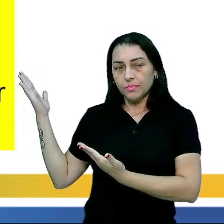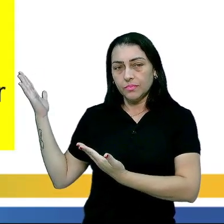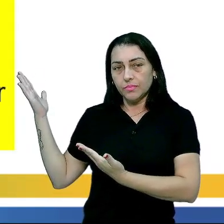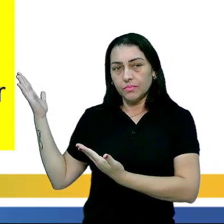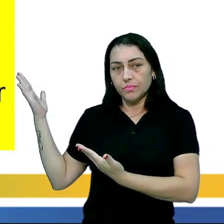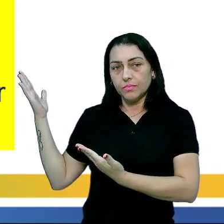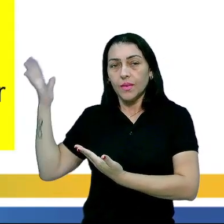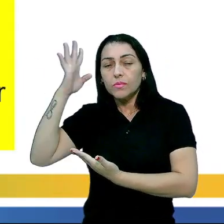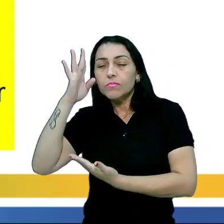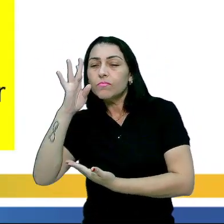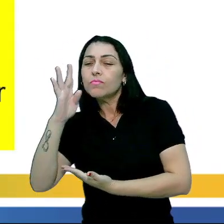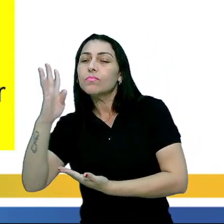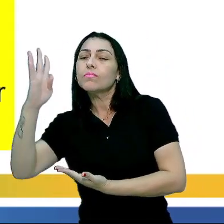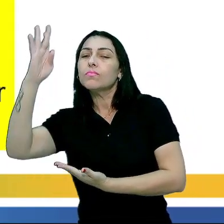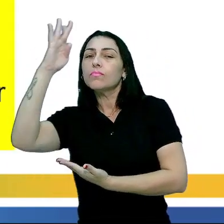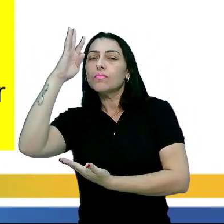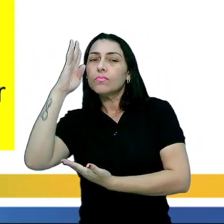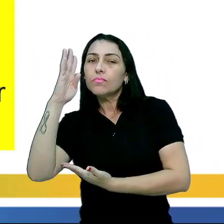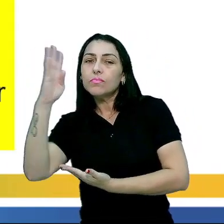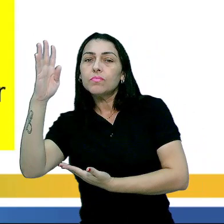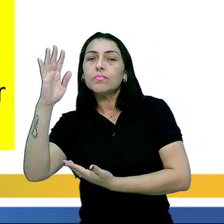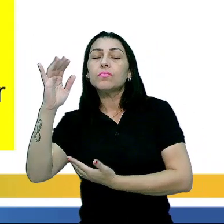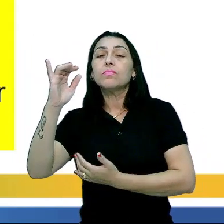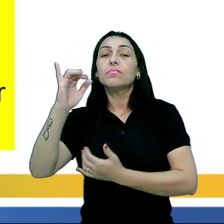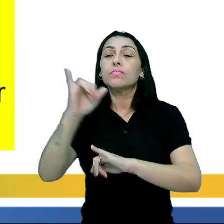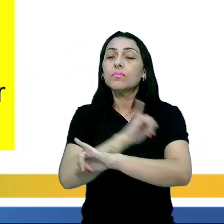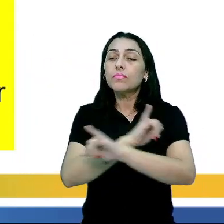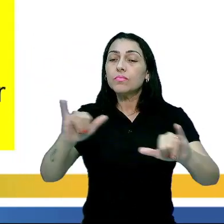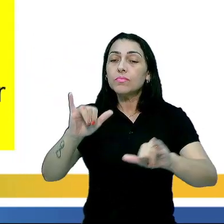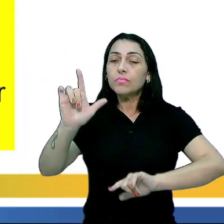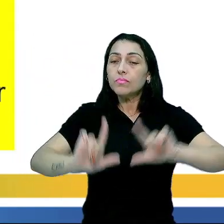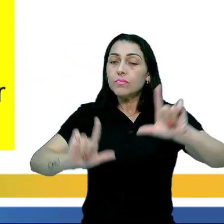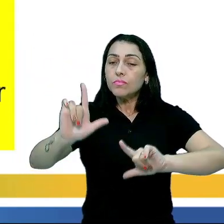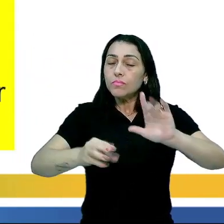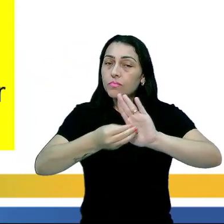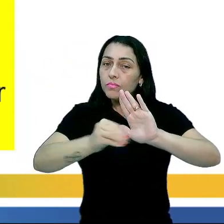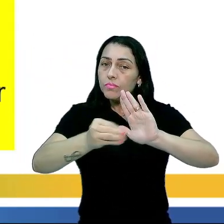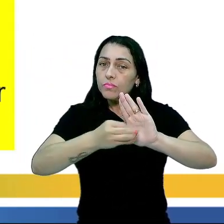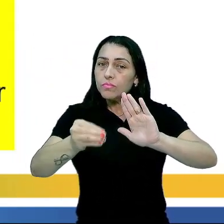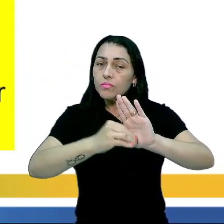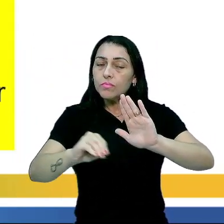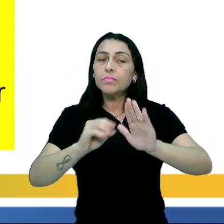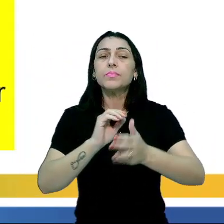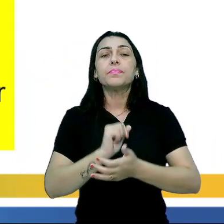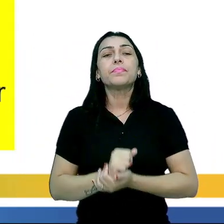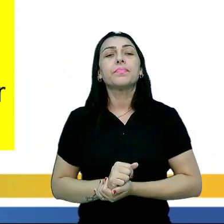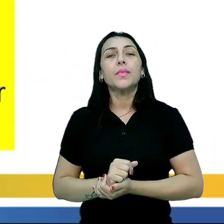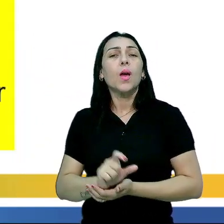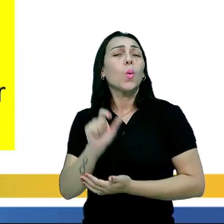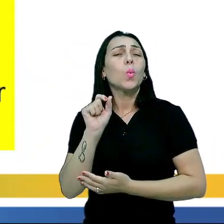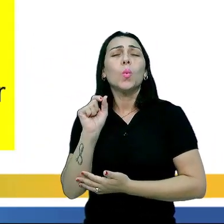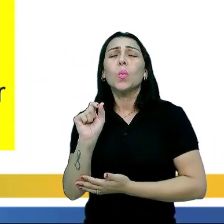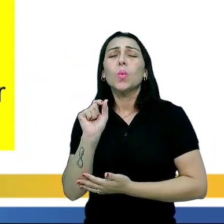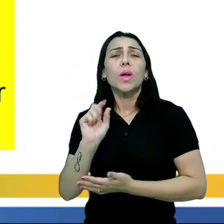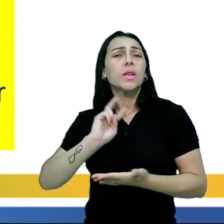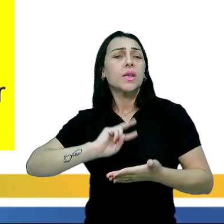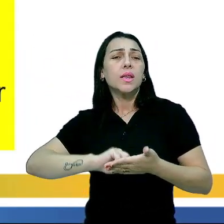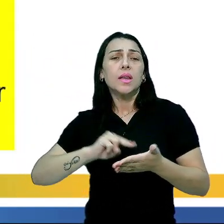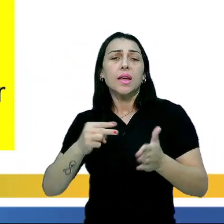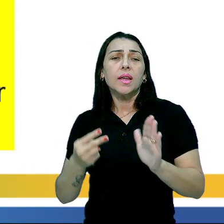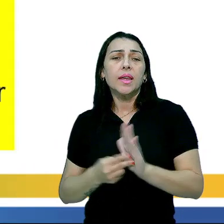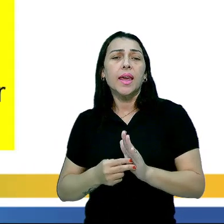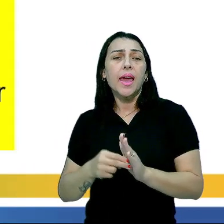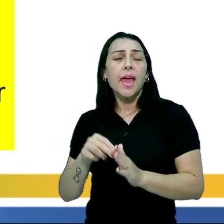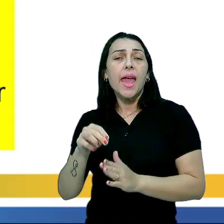Então, o fetiche da propaganda, o fetiche da publicidade é o quê? É a